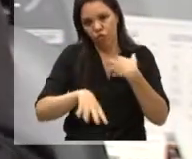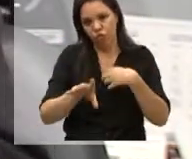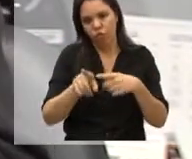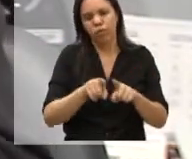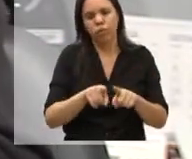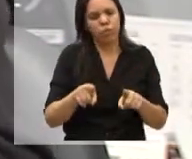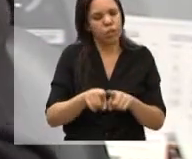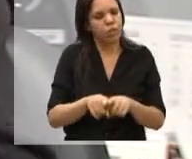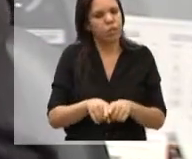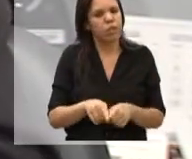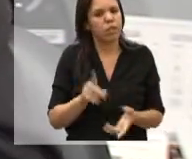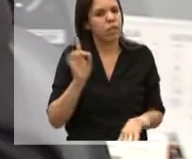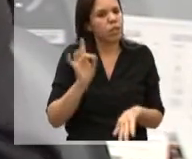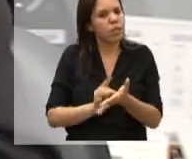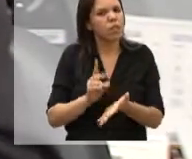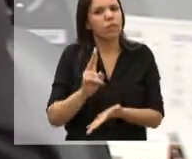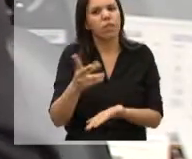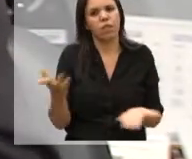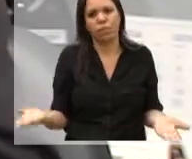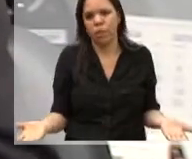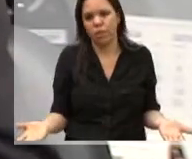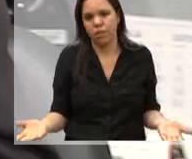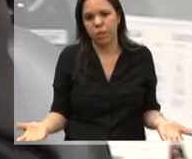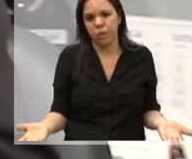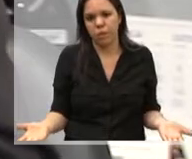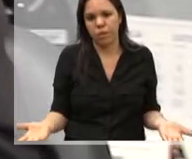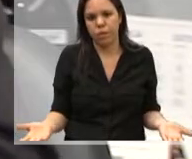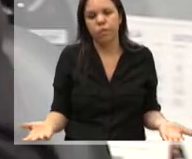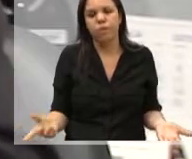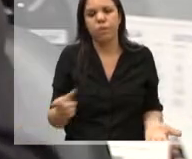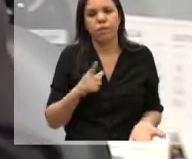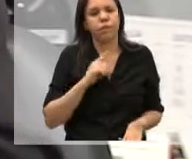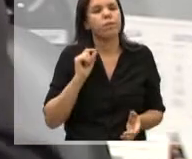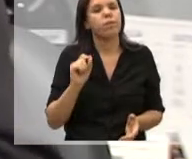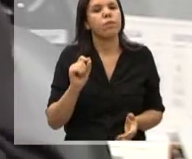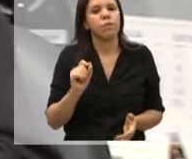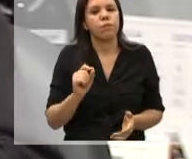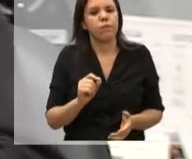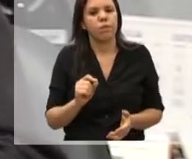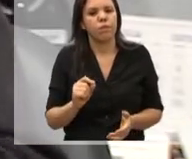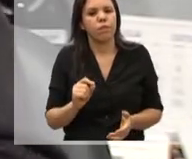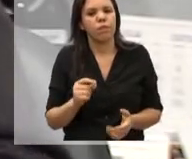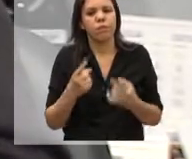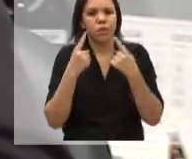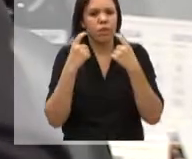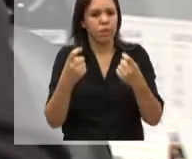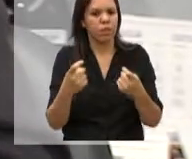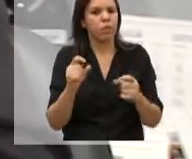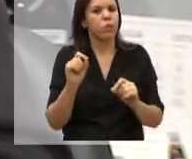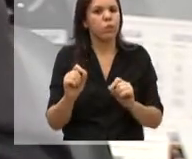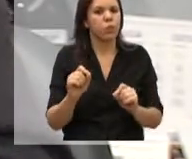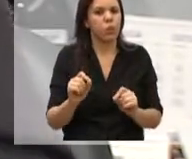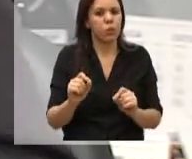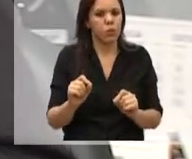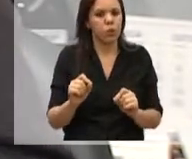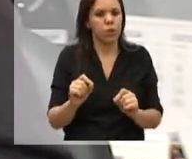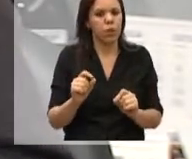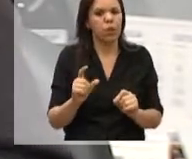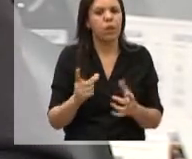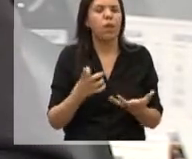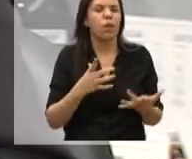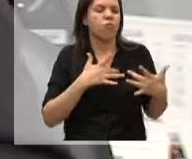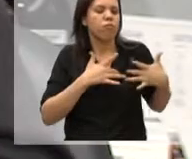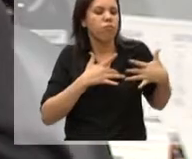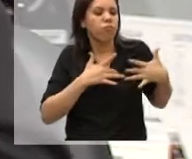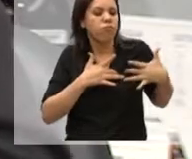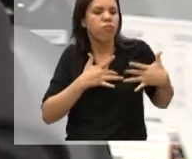também afirmo sempre isso, você tem que sentir um sentimento que é muito interessante, que chama-se